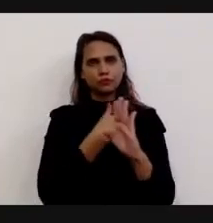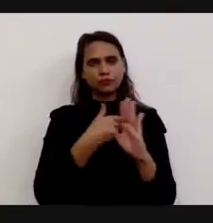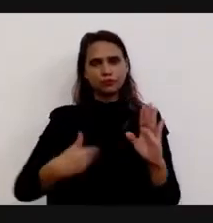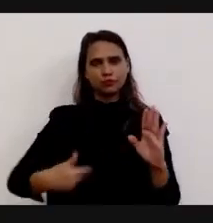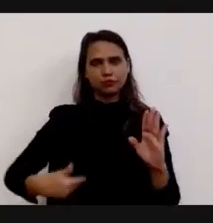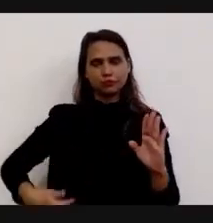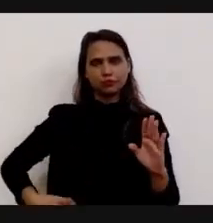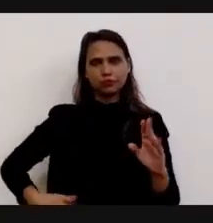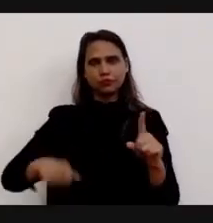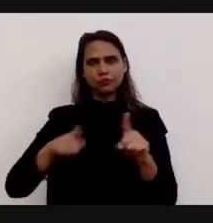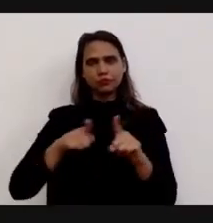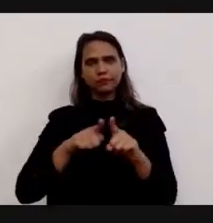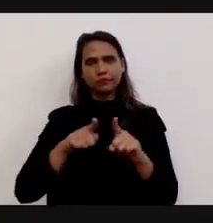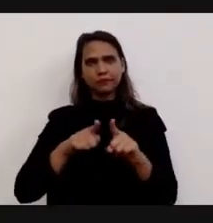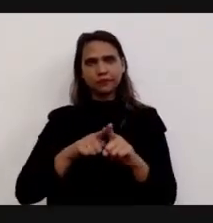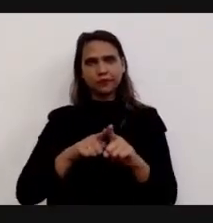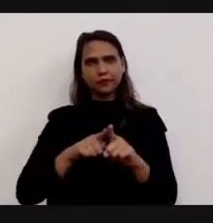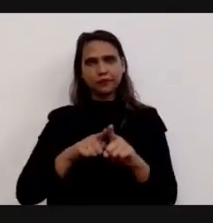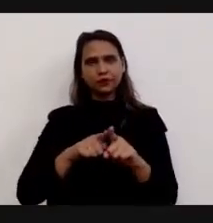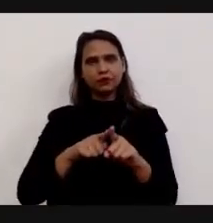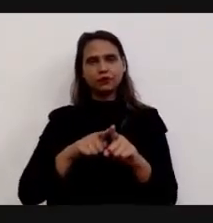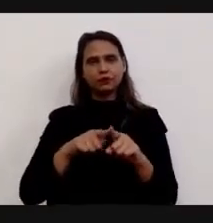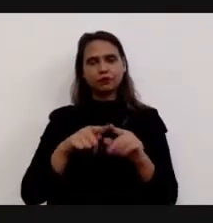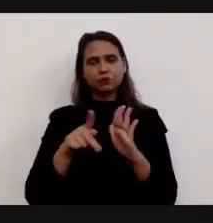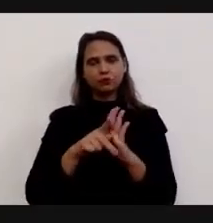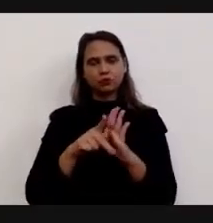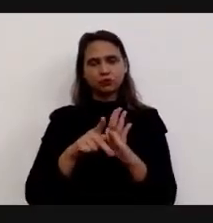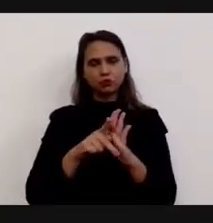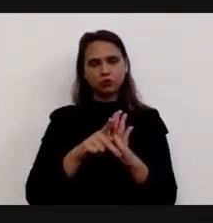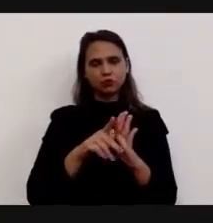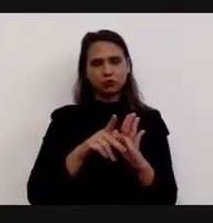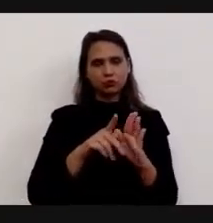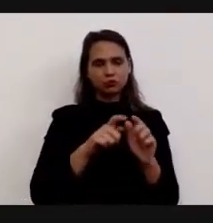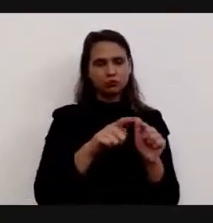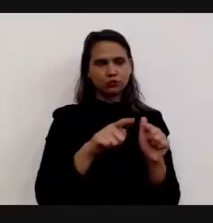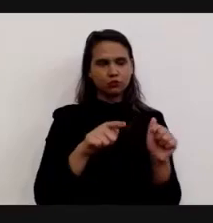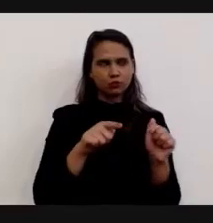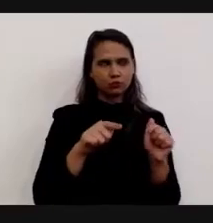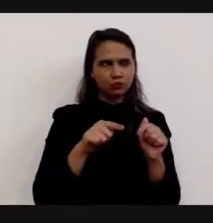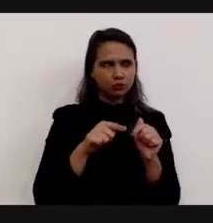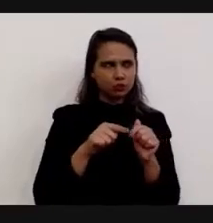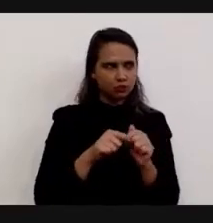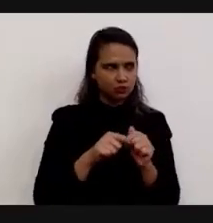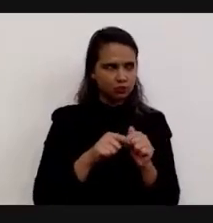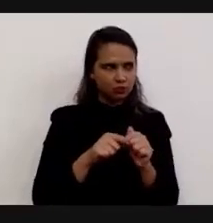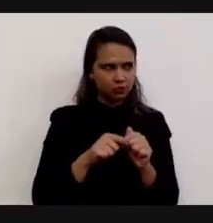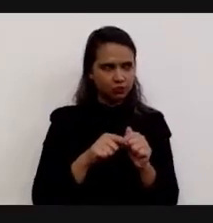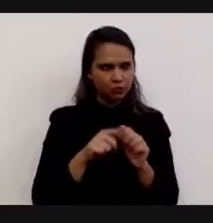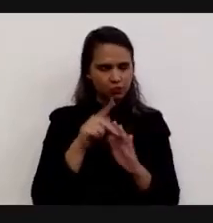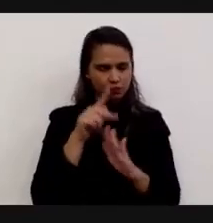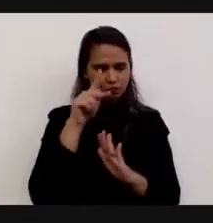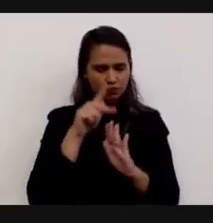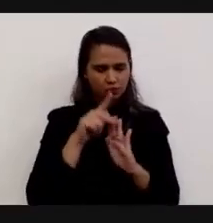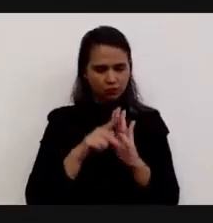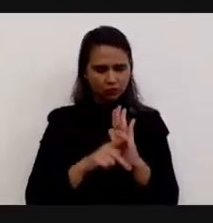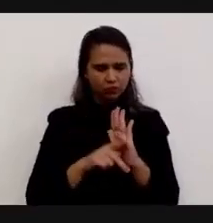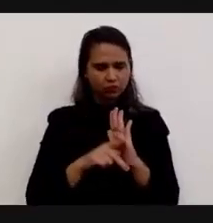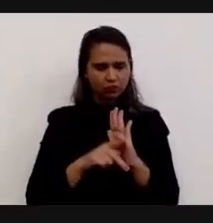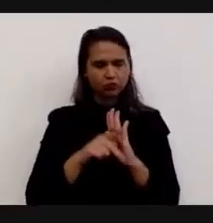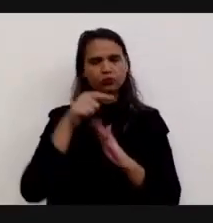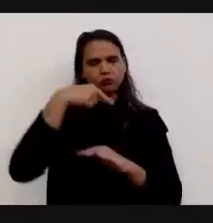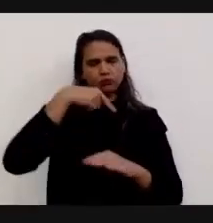órgãos locais? Projeto de imersão, aí ele junta com o projeto de imersão, tem experiência de